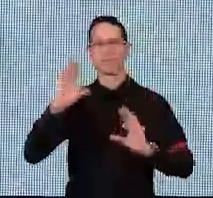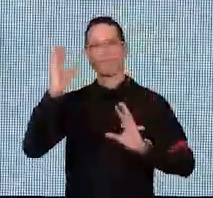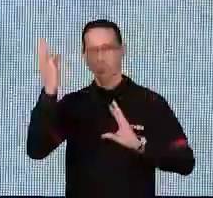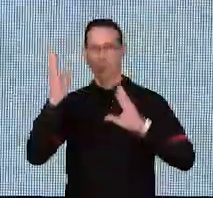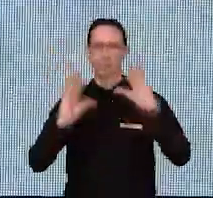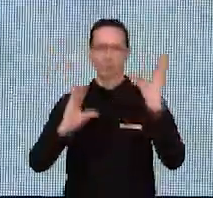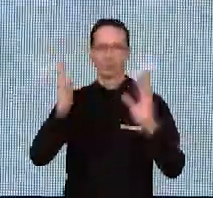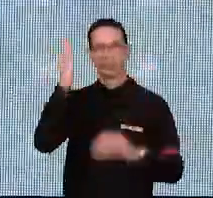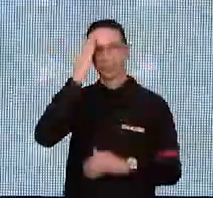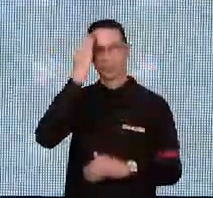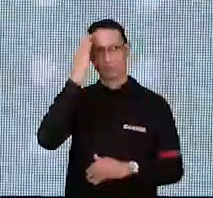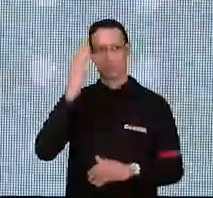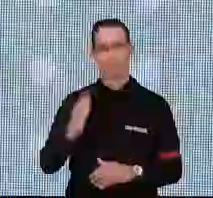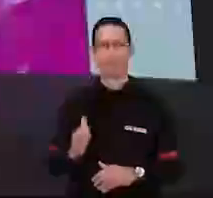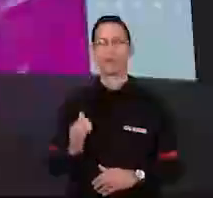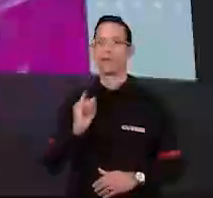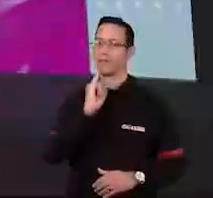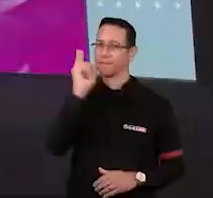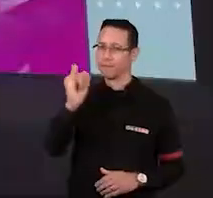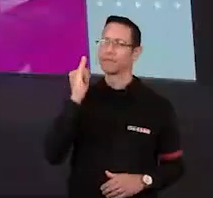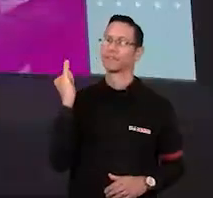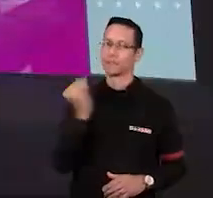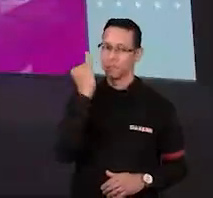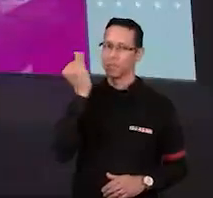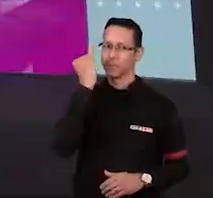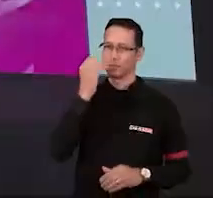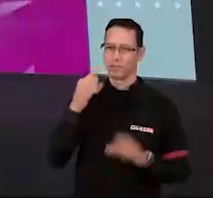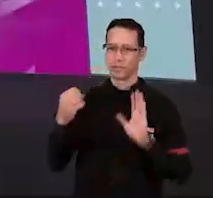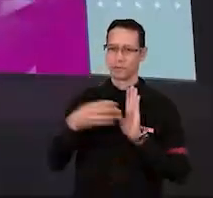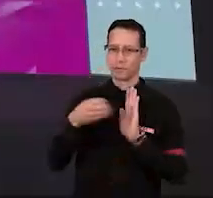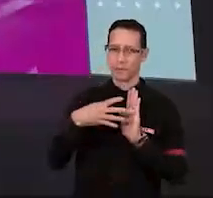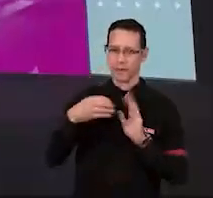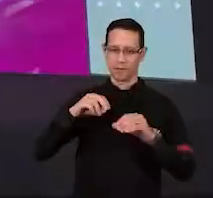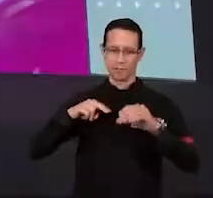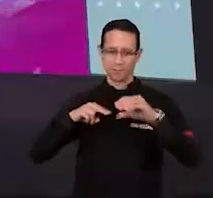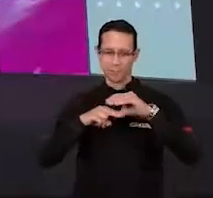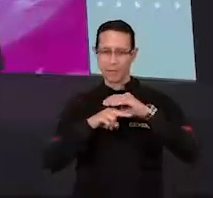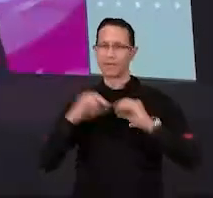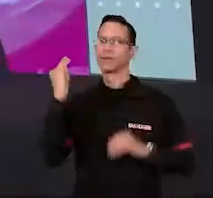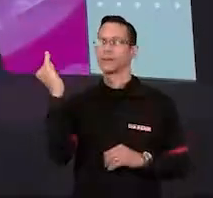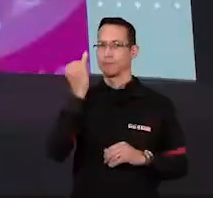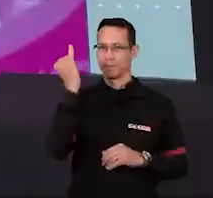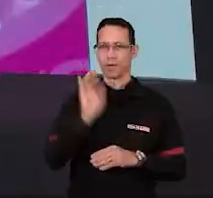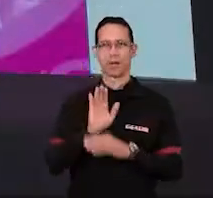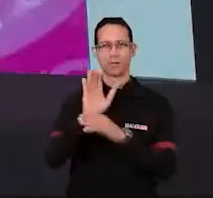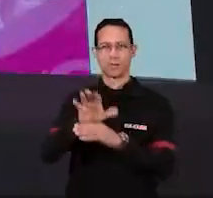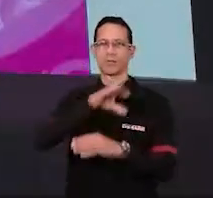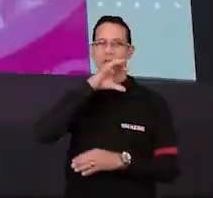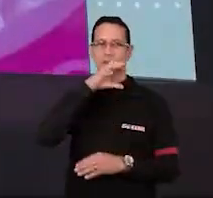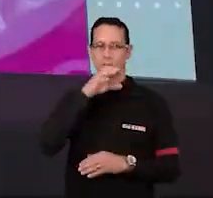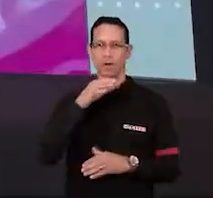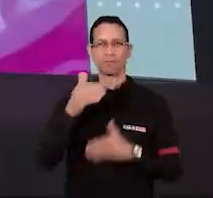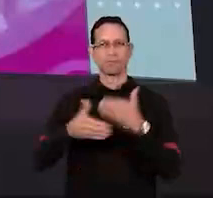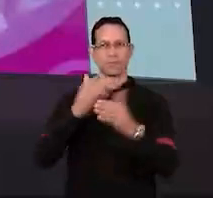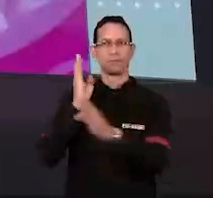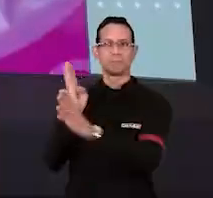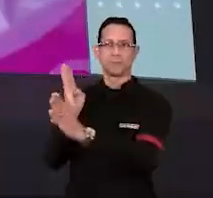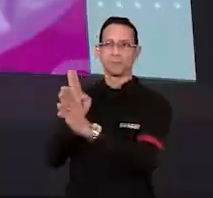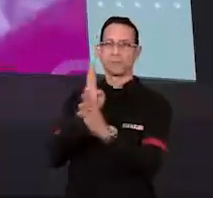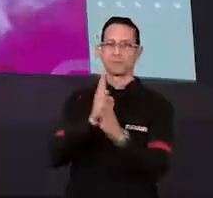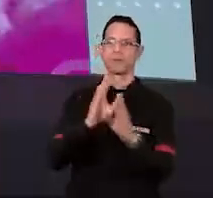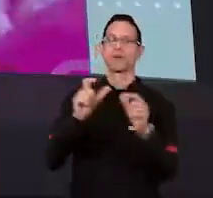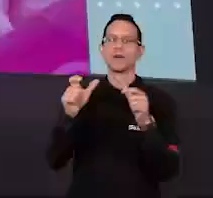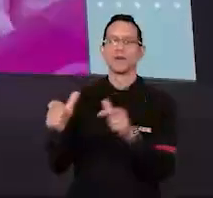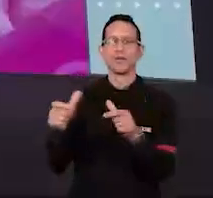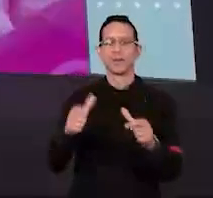mas bater na tecla que é muito importante, o exame de imagem vai ajudar bastante esse animal a nível de prognóstico e saber até